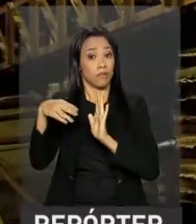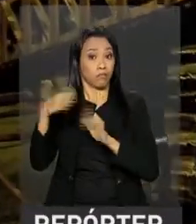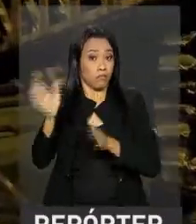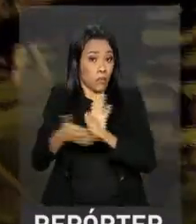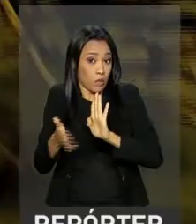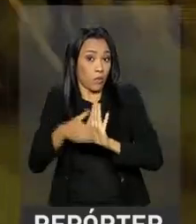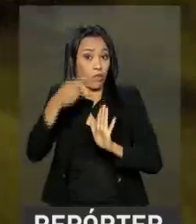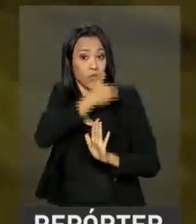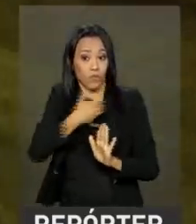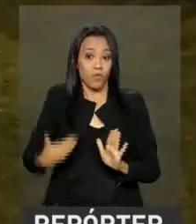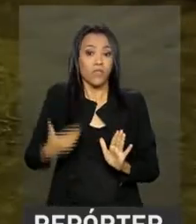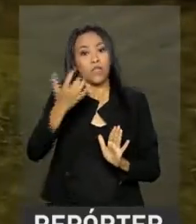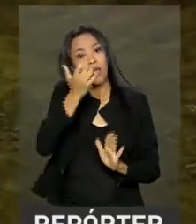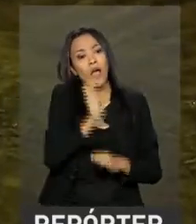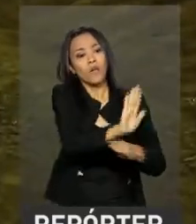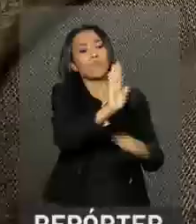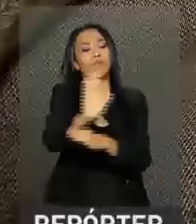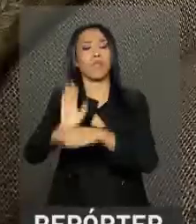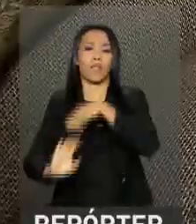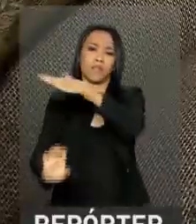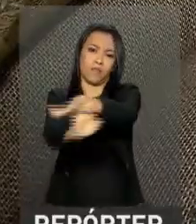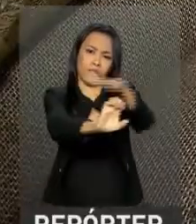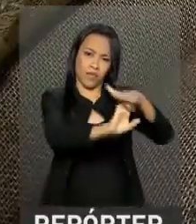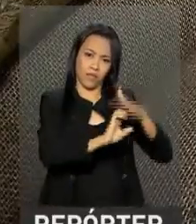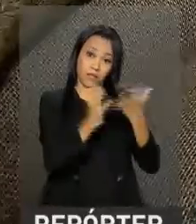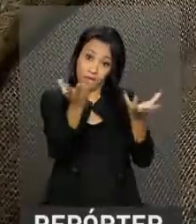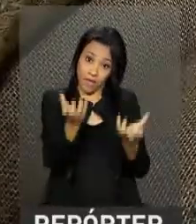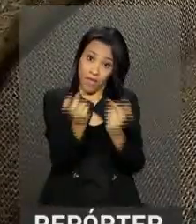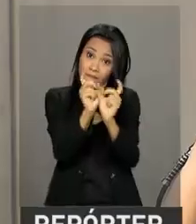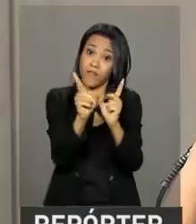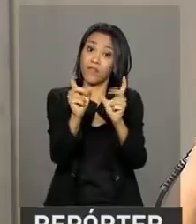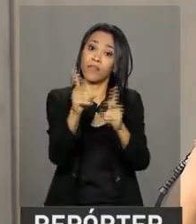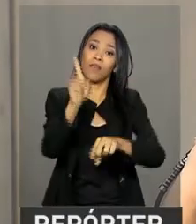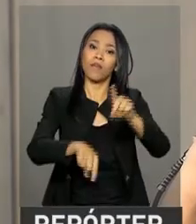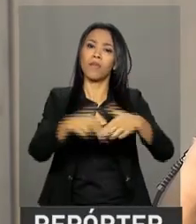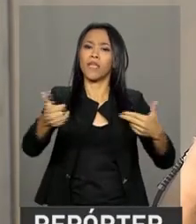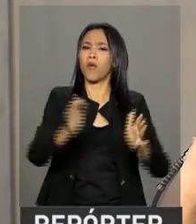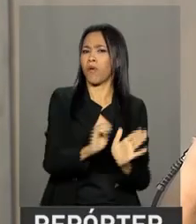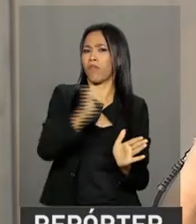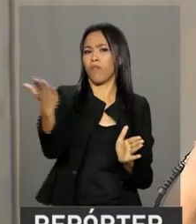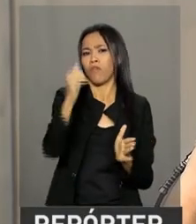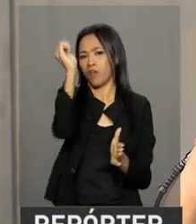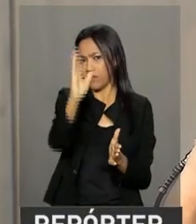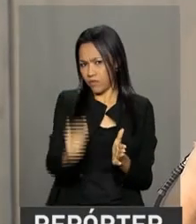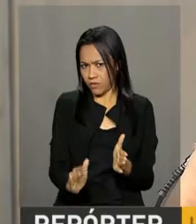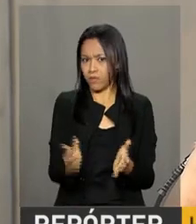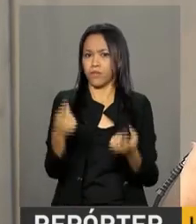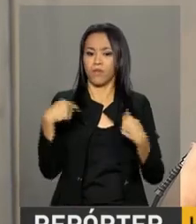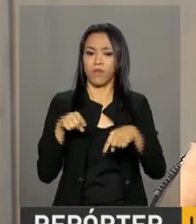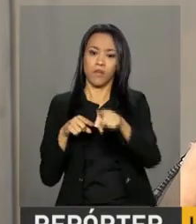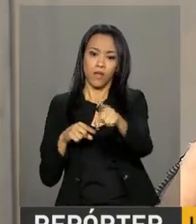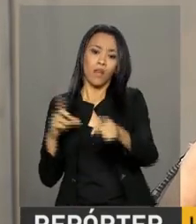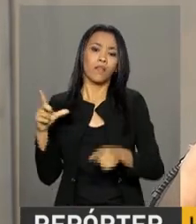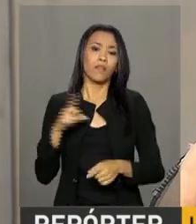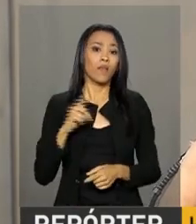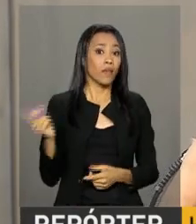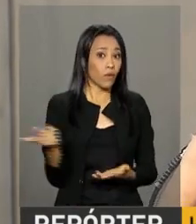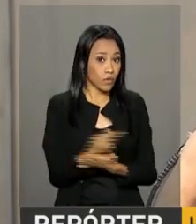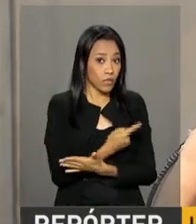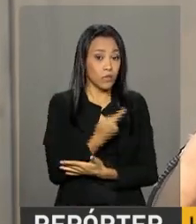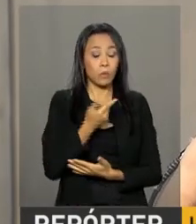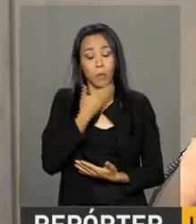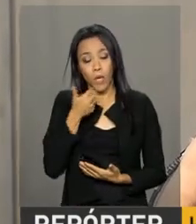a vida das empresas que querem conquistar o mercado exterior tenho corrido sucessivas melhorias nesse nesse ambiente